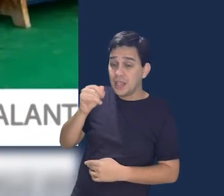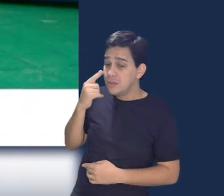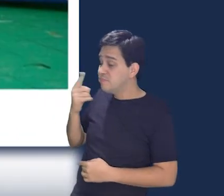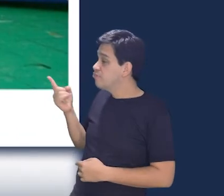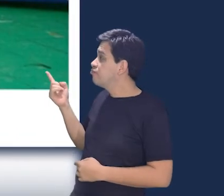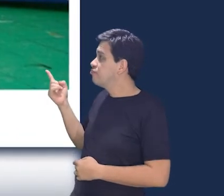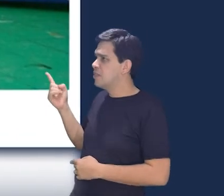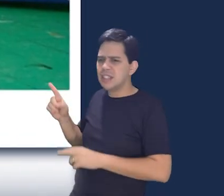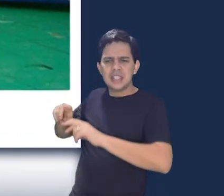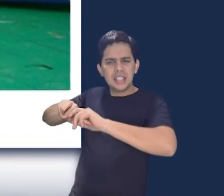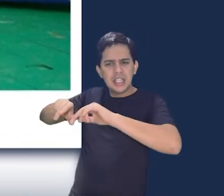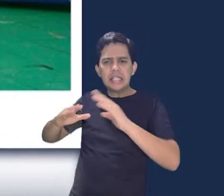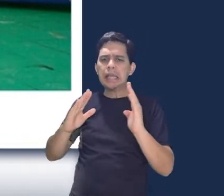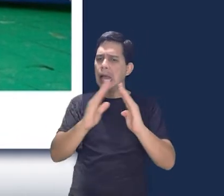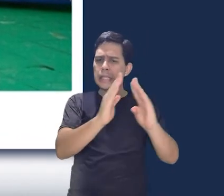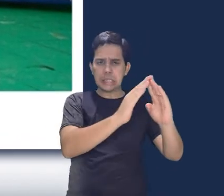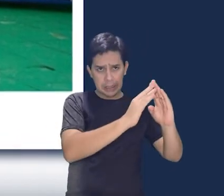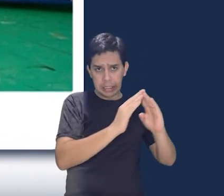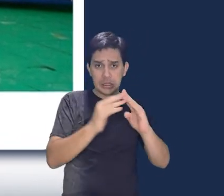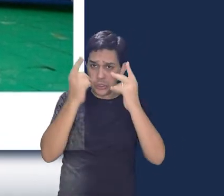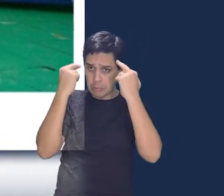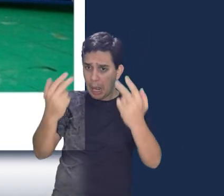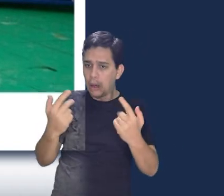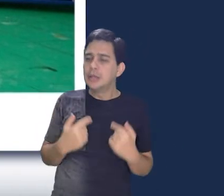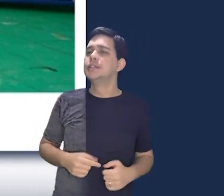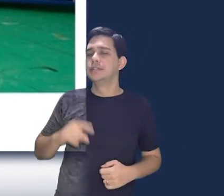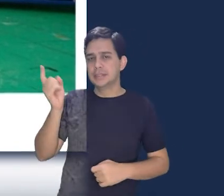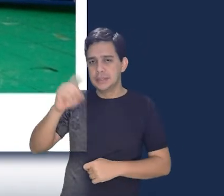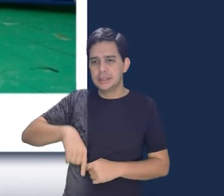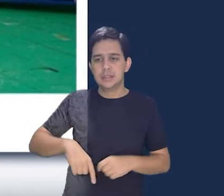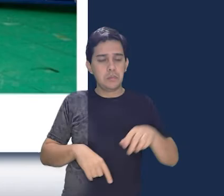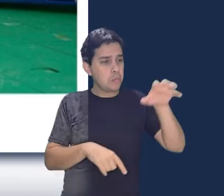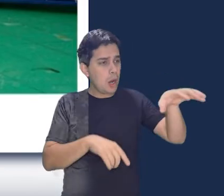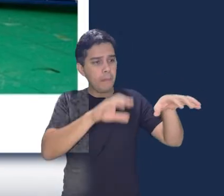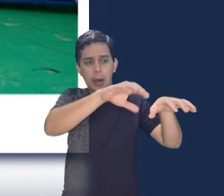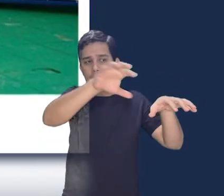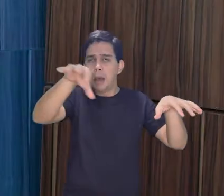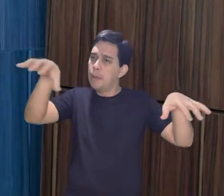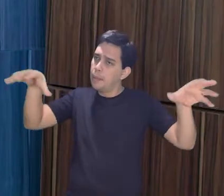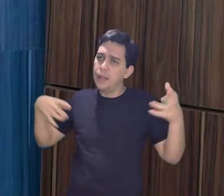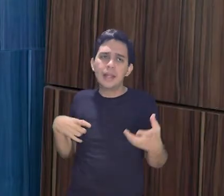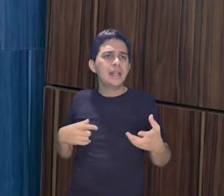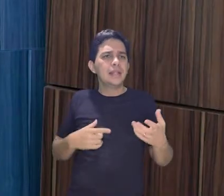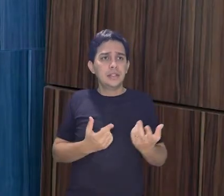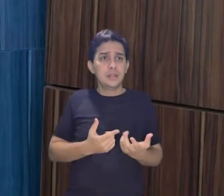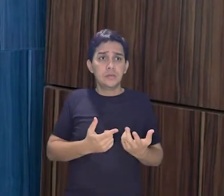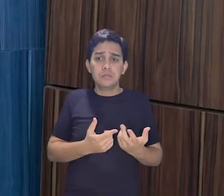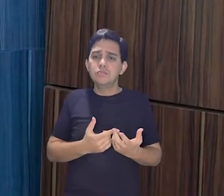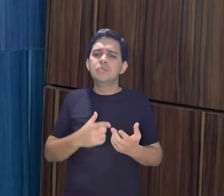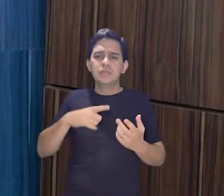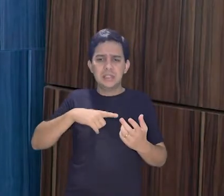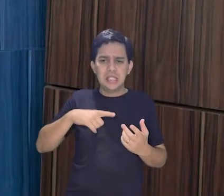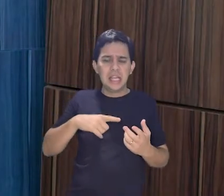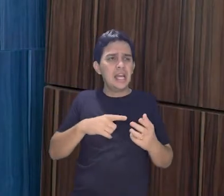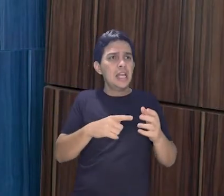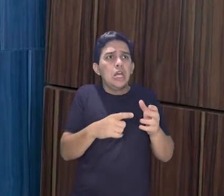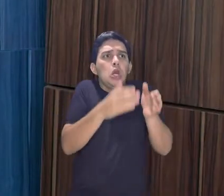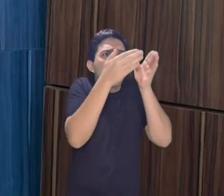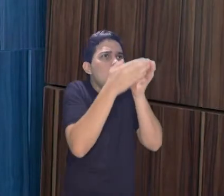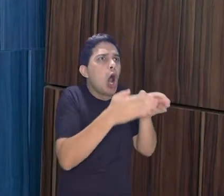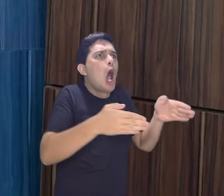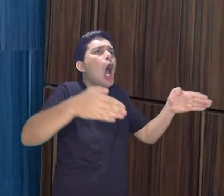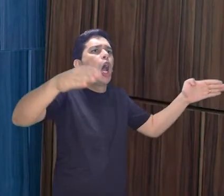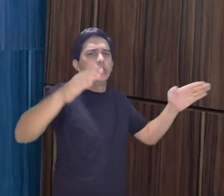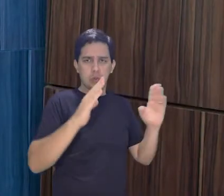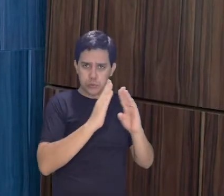especializada, para um atendimento de rede, ou seja, há uma lógica também de integração sem estar em equipamento grande como um